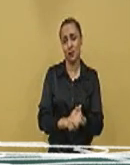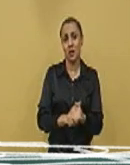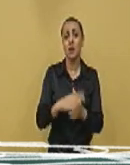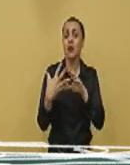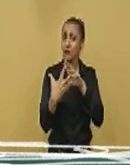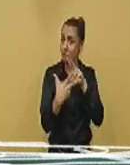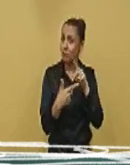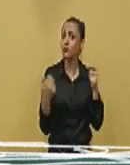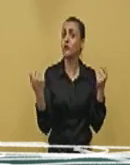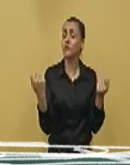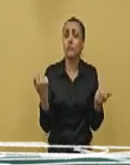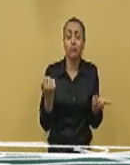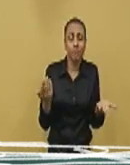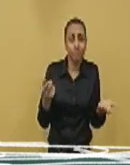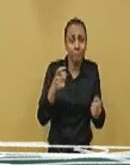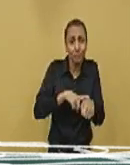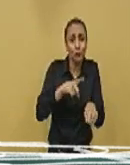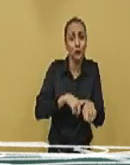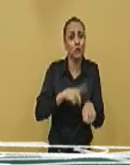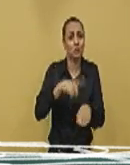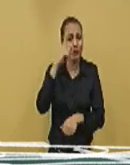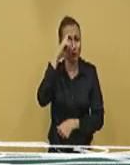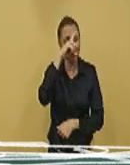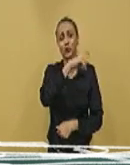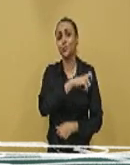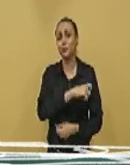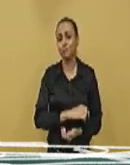está passando por momentos difíceis.